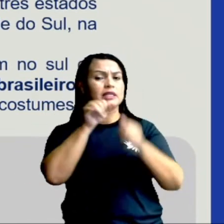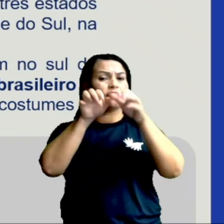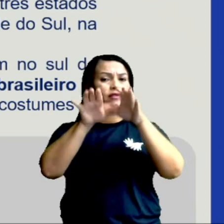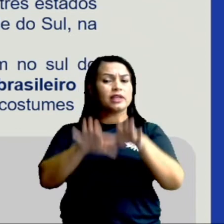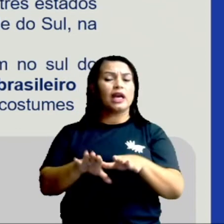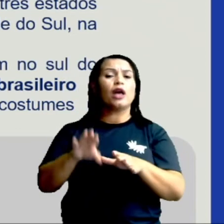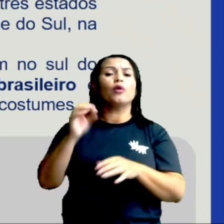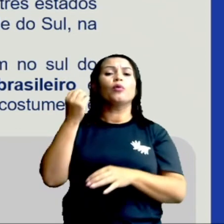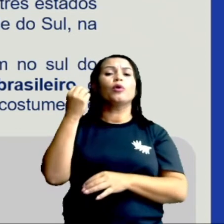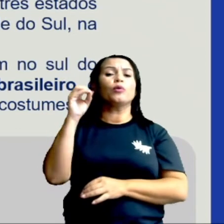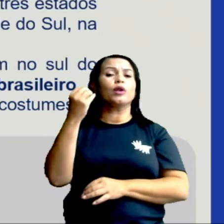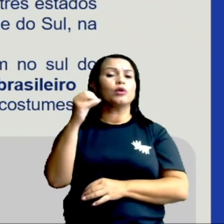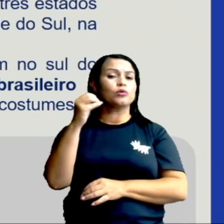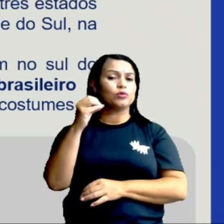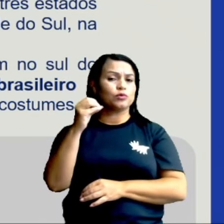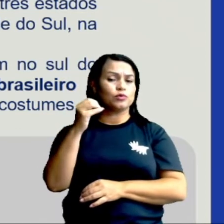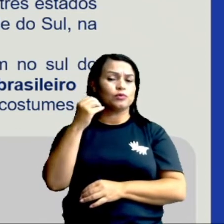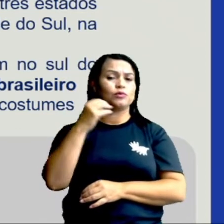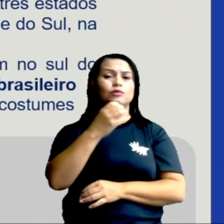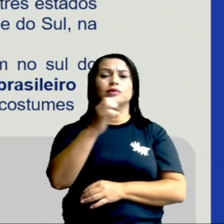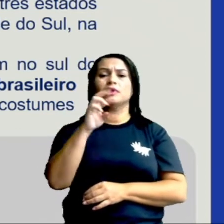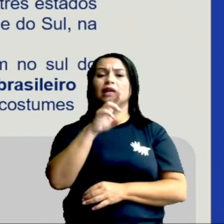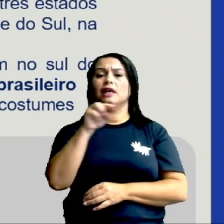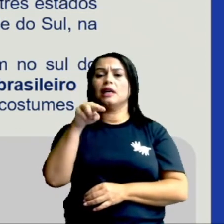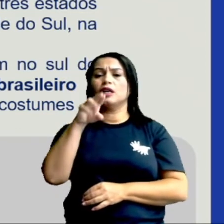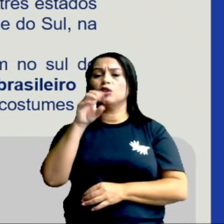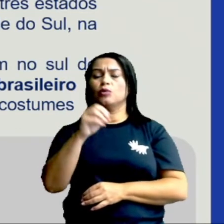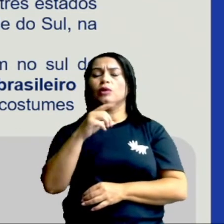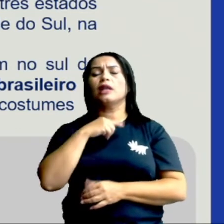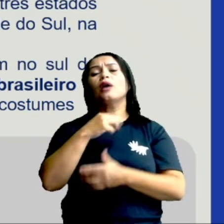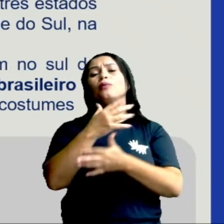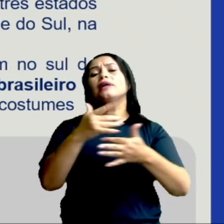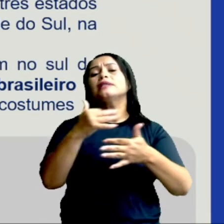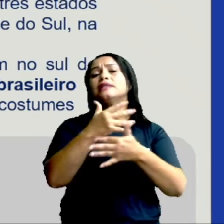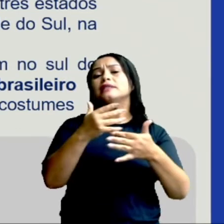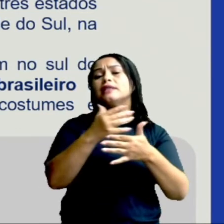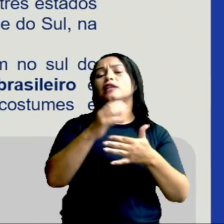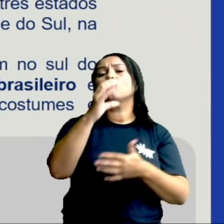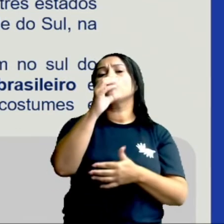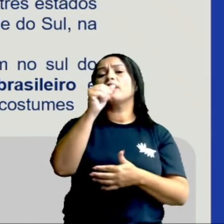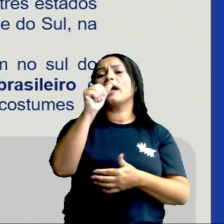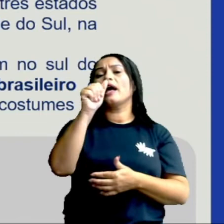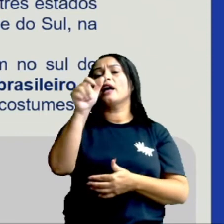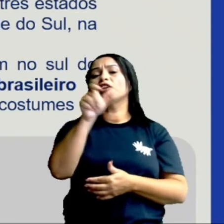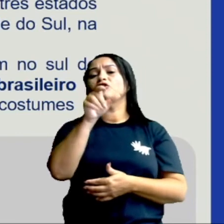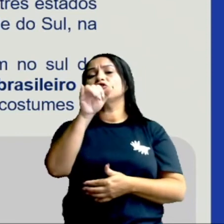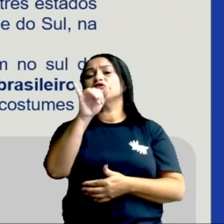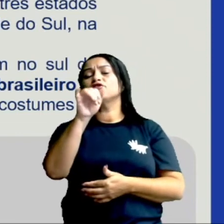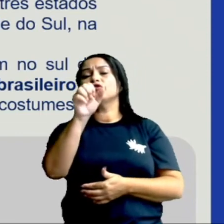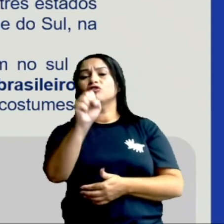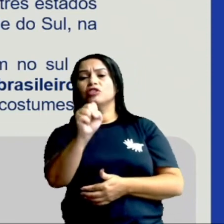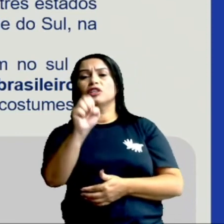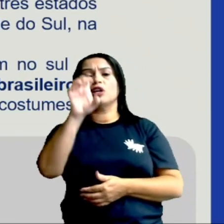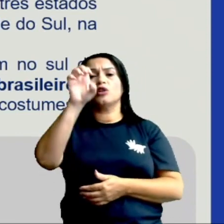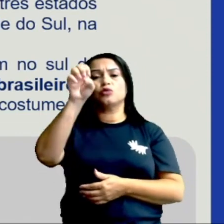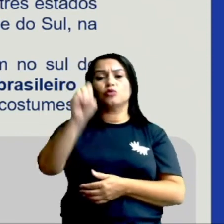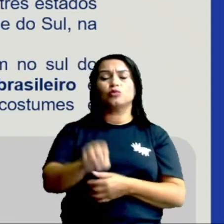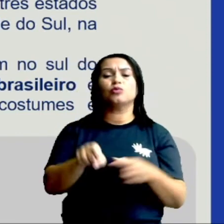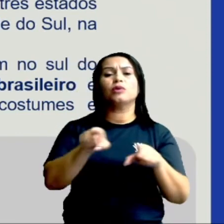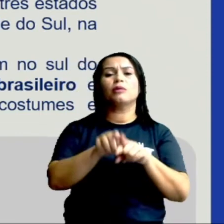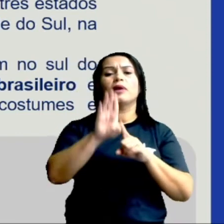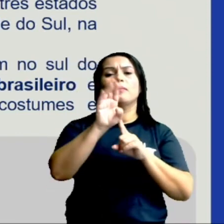Rio Grande do Sul, na região serrana, em cidades como Caxias do Sul e Bento